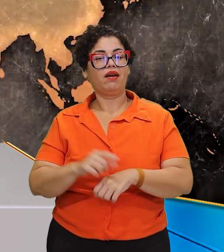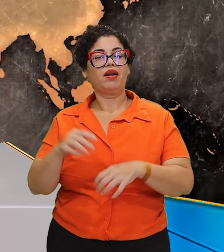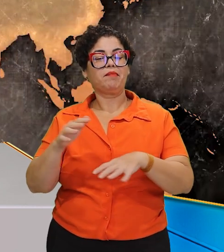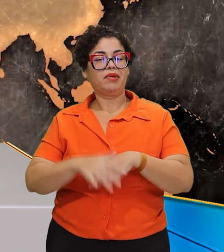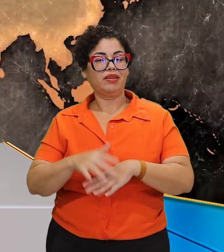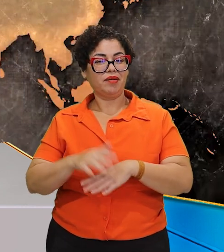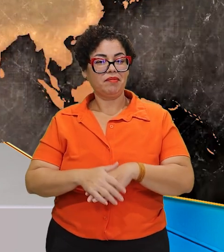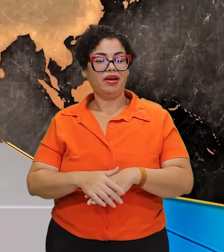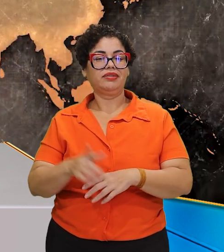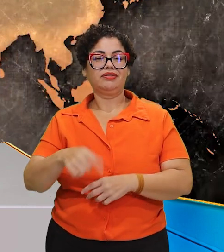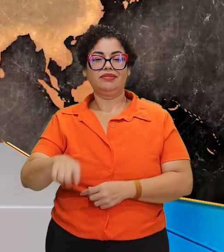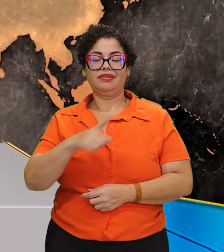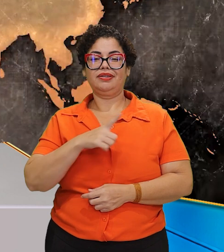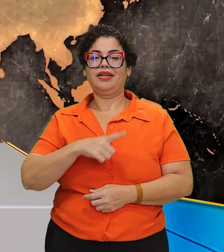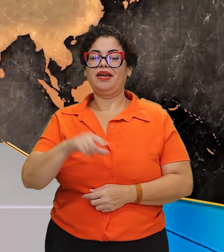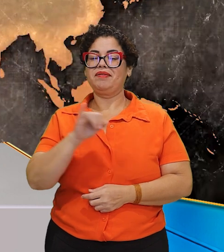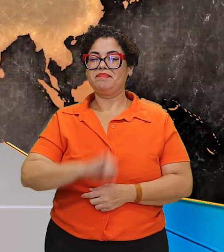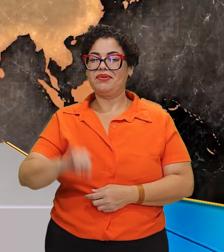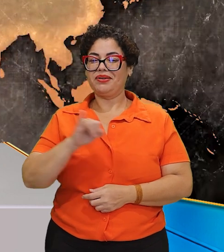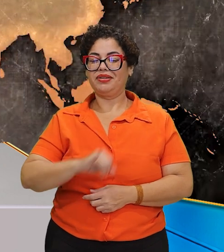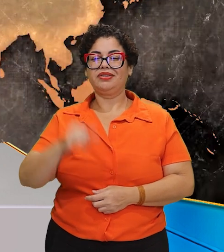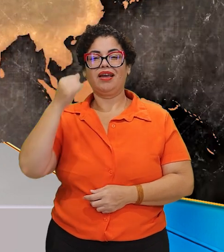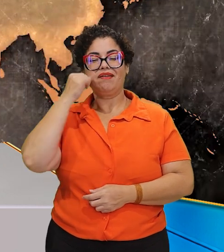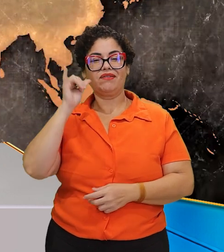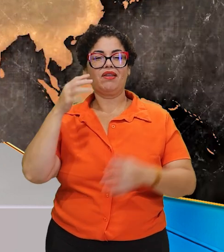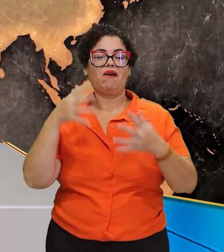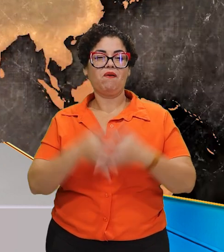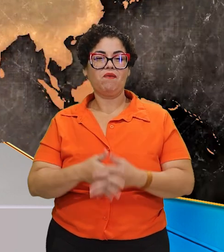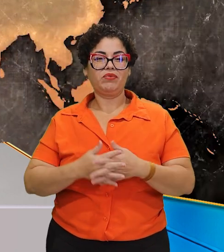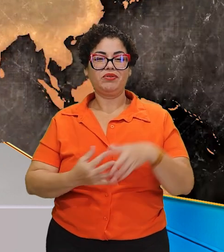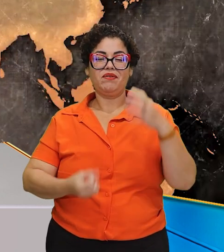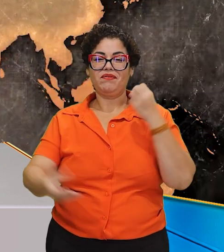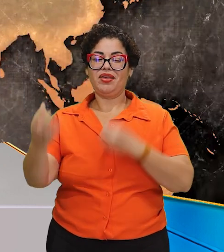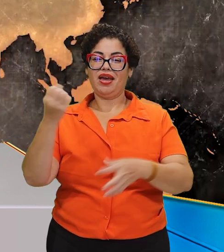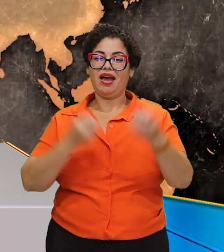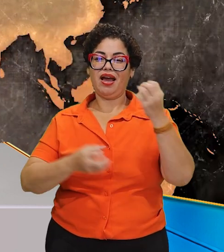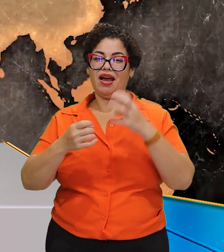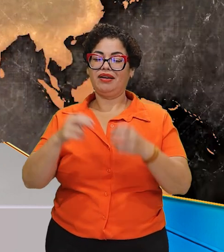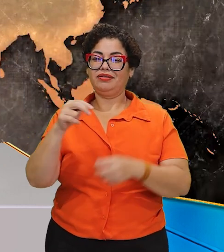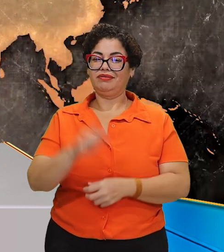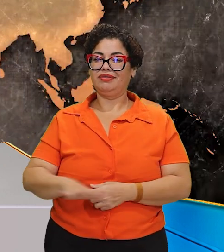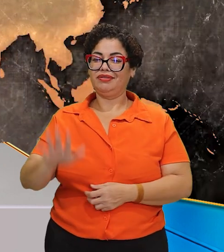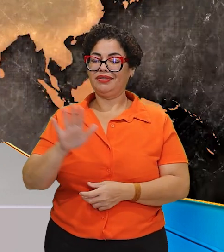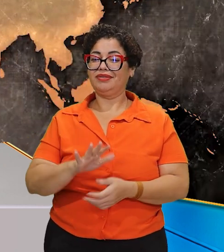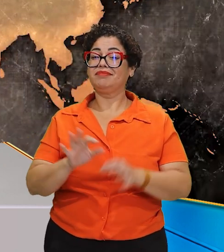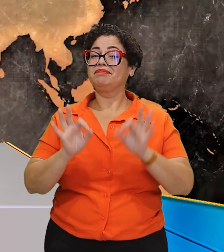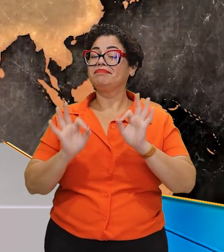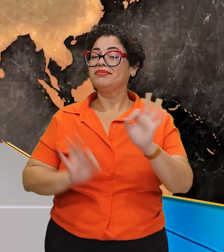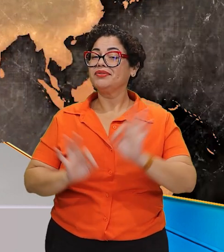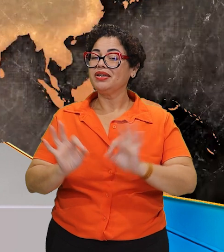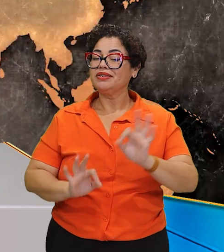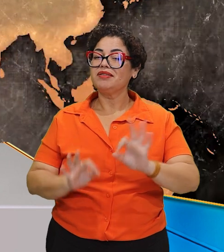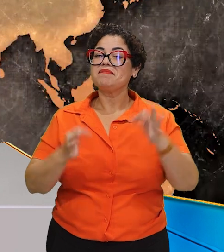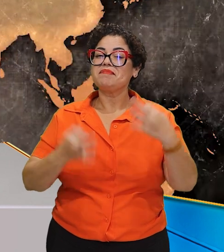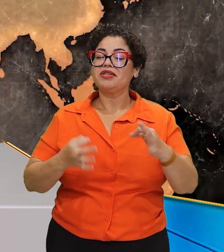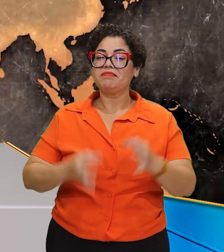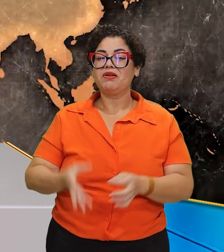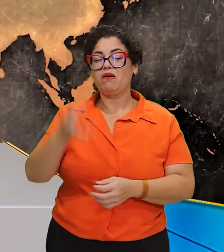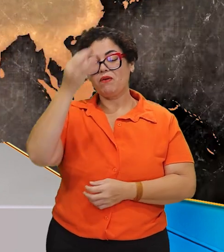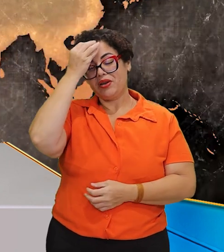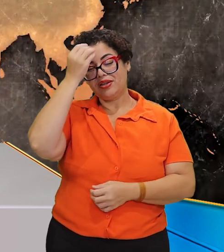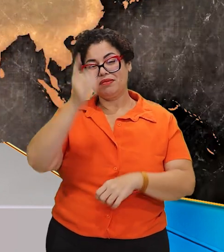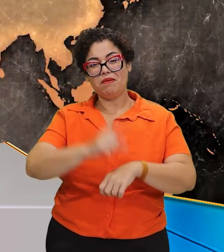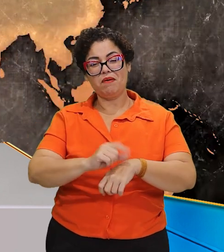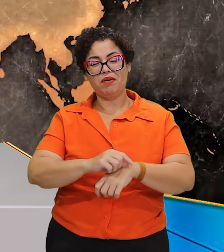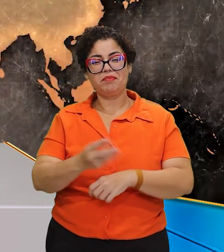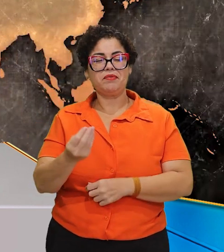a matemática são importantes para evitar confusões em viagens internacionais. Planejamento e compreensão dos